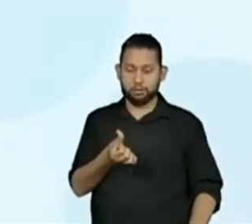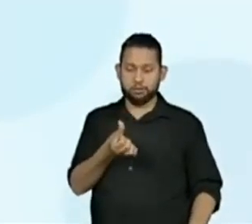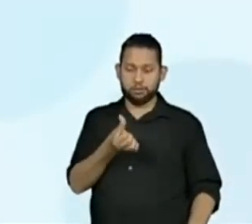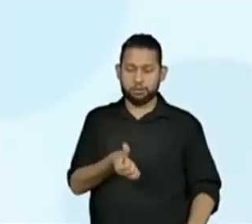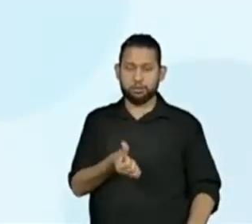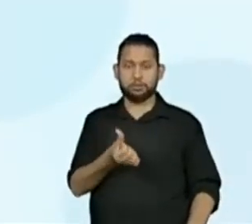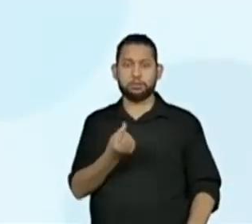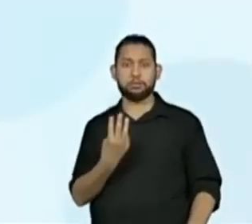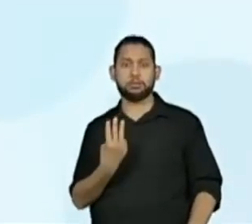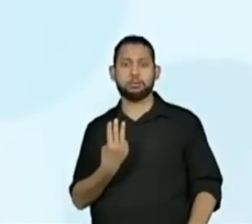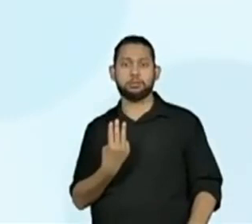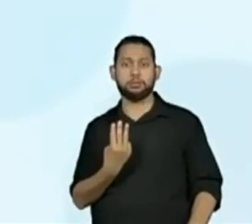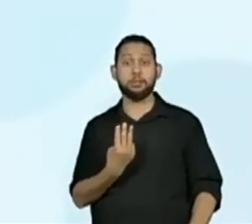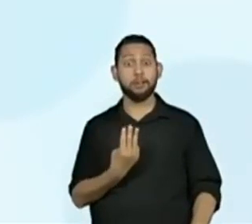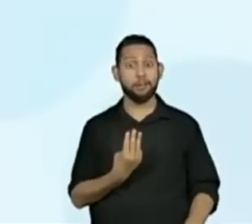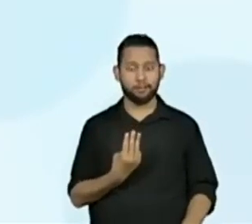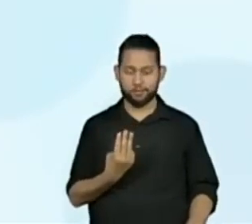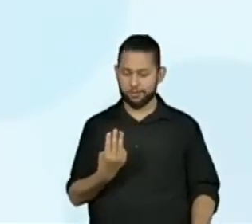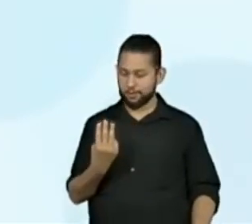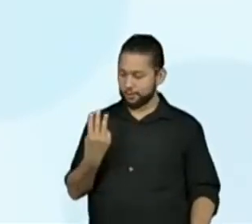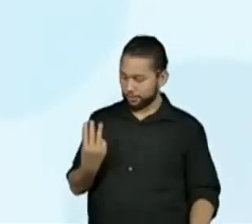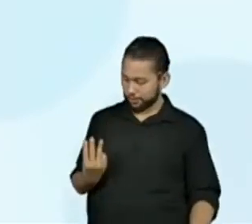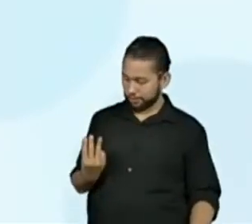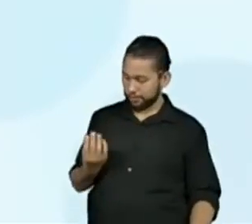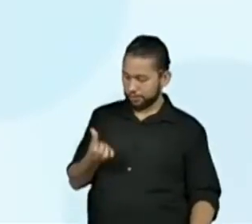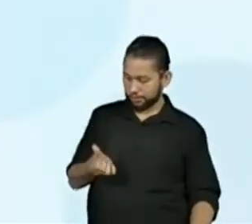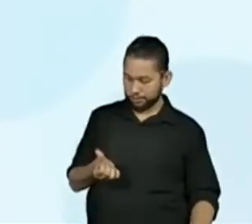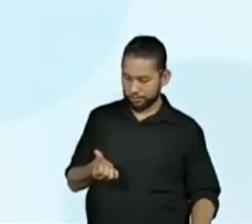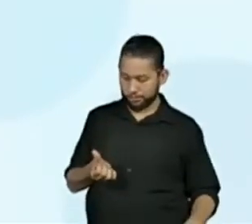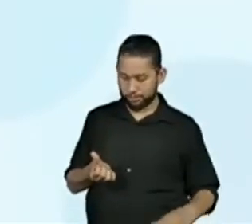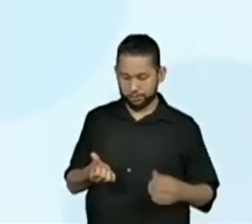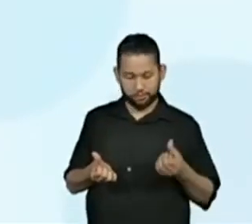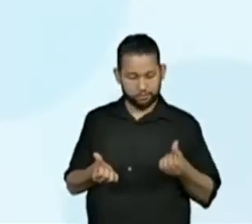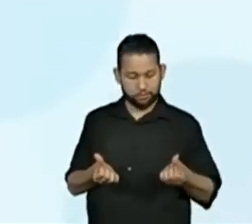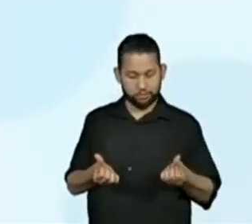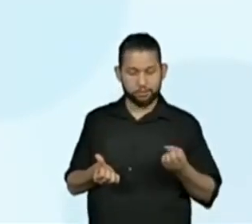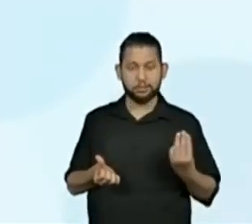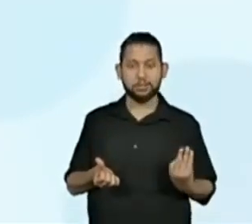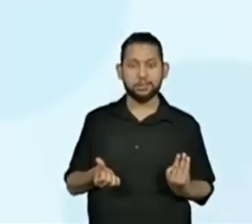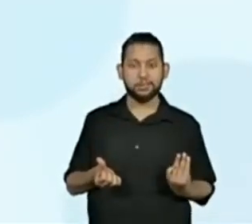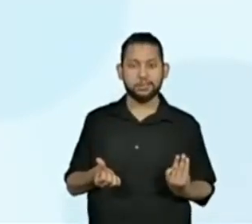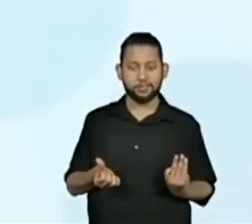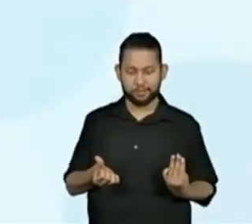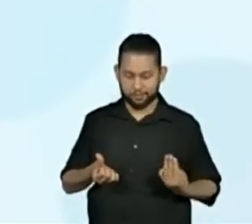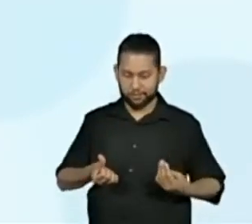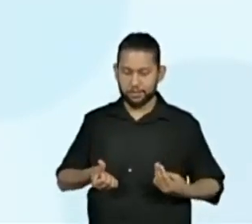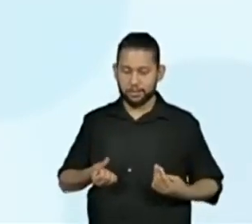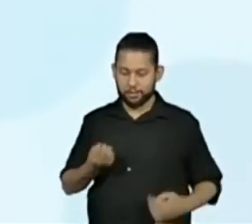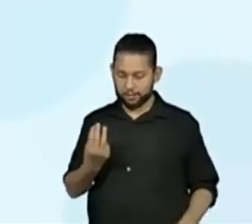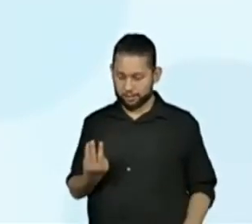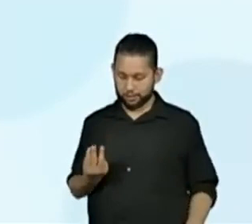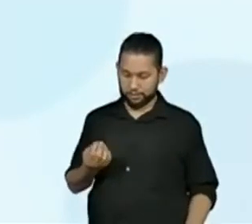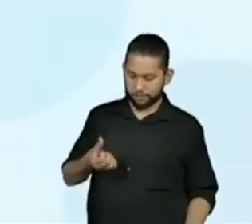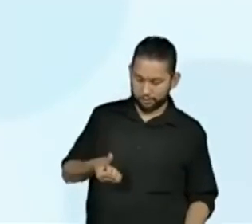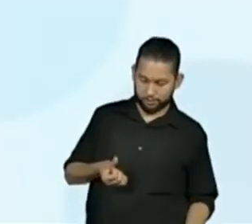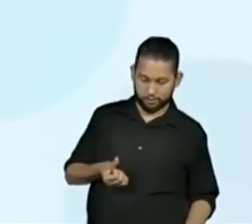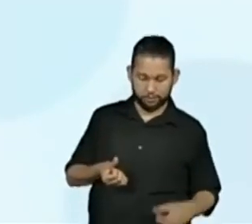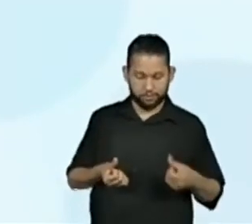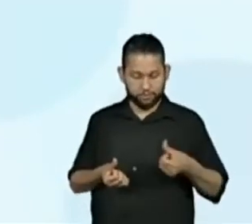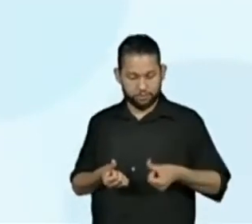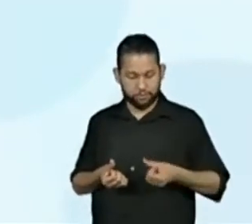que engraçado. Esse número e esse são muito parecidos. Vocês conseguem observar aí a diferença entre os